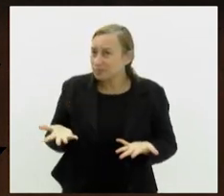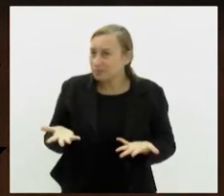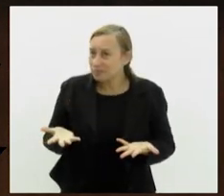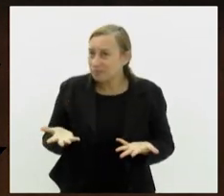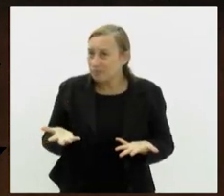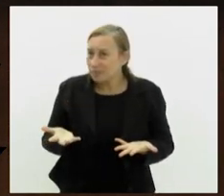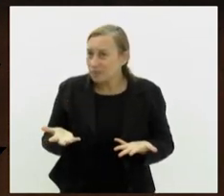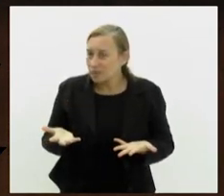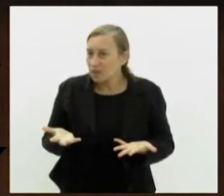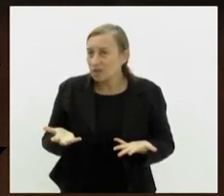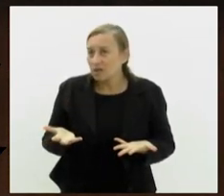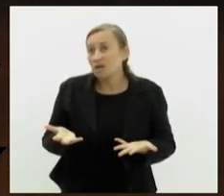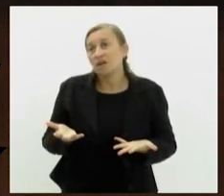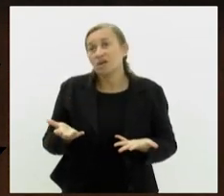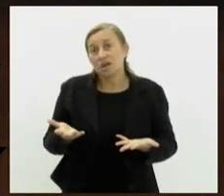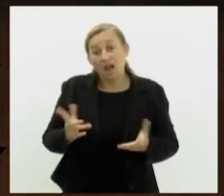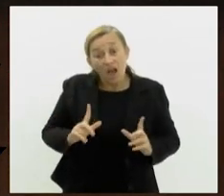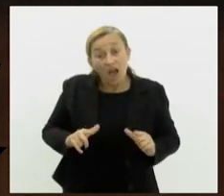matando no peito isso.